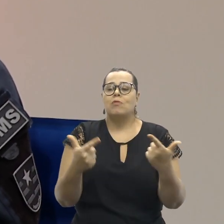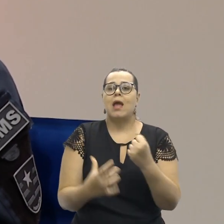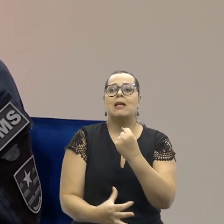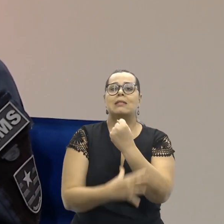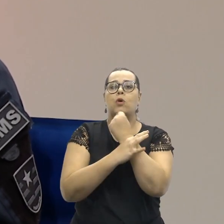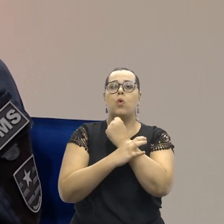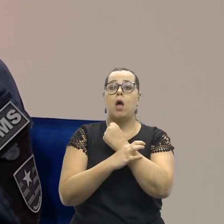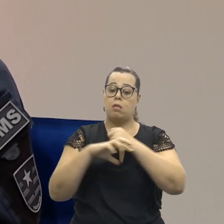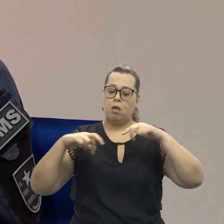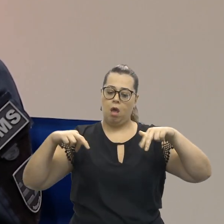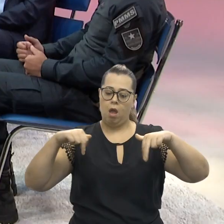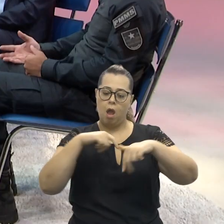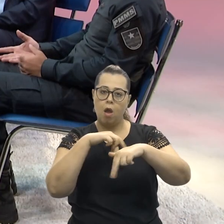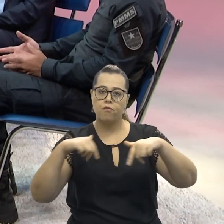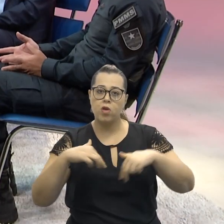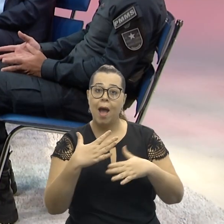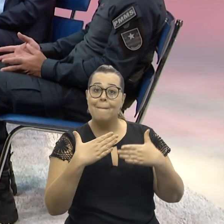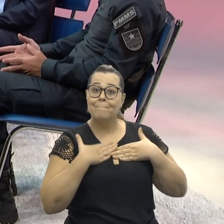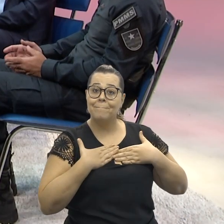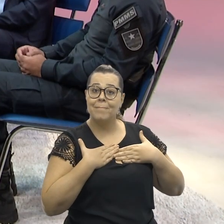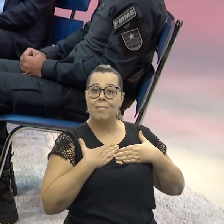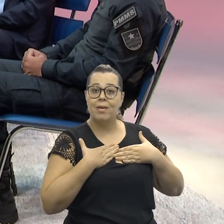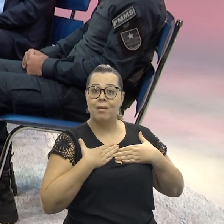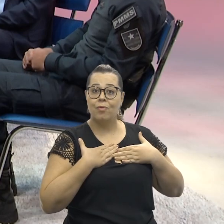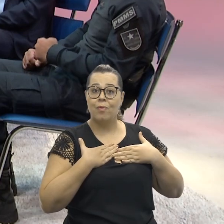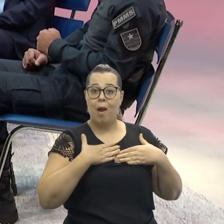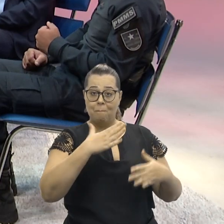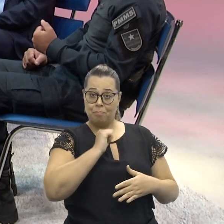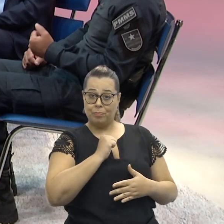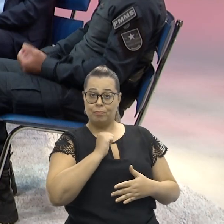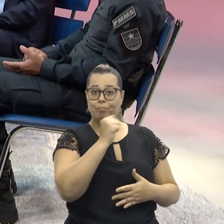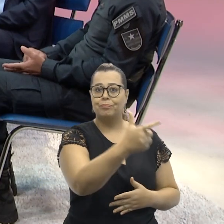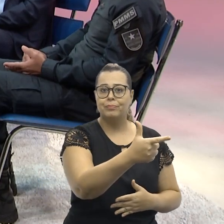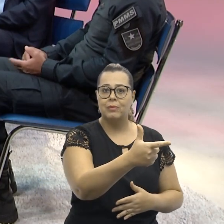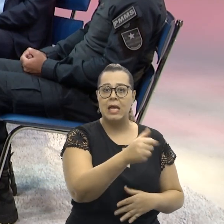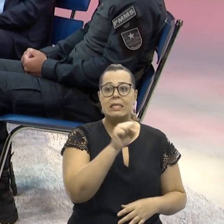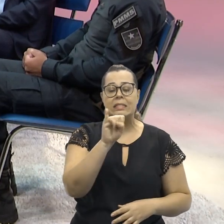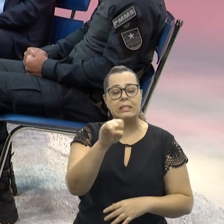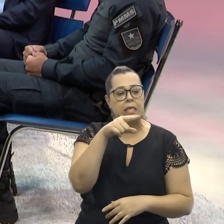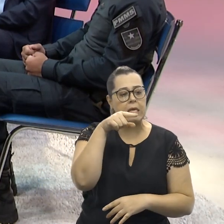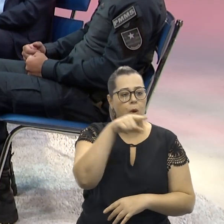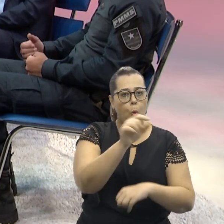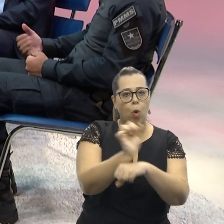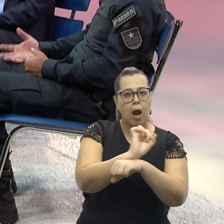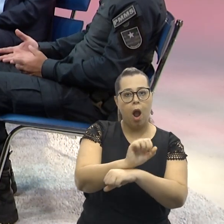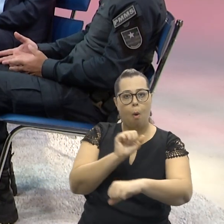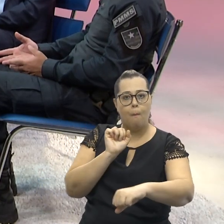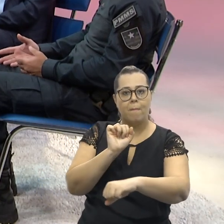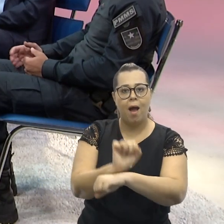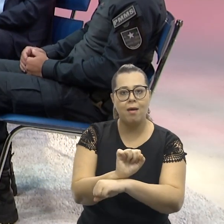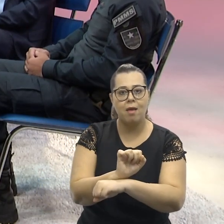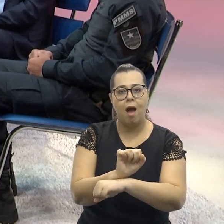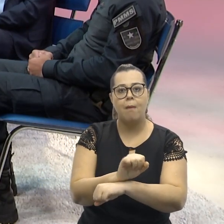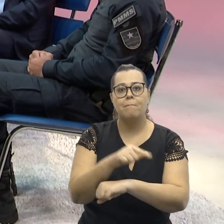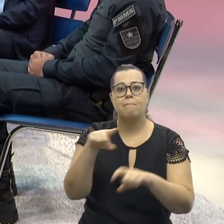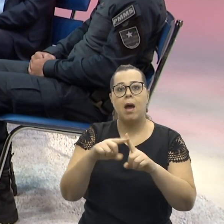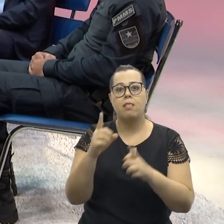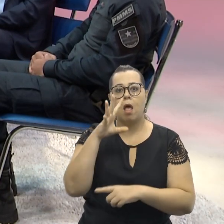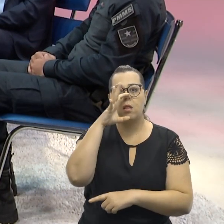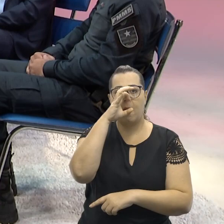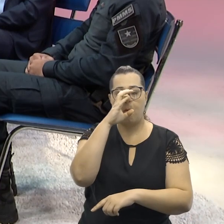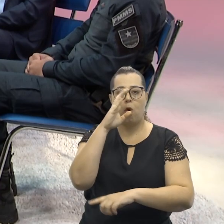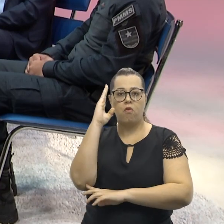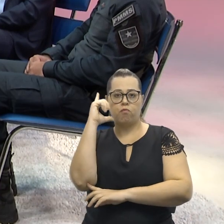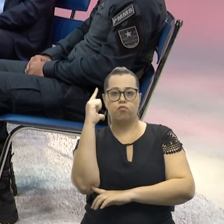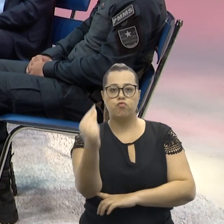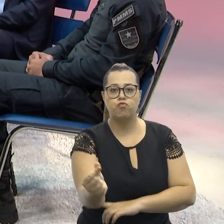poder transitar naquilo que seria a minha preferência. Se tem uma placa de pare para ele e a pessoa não para, ela está ali